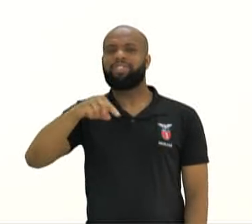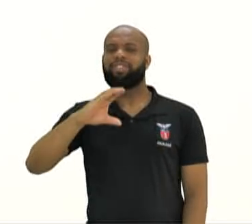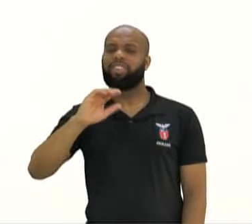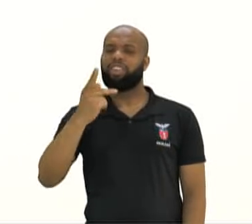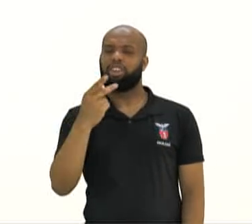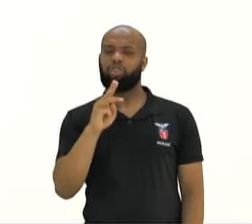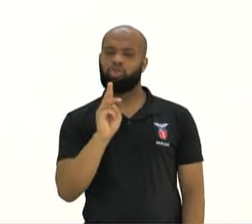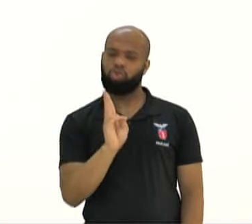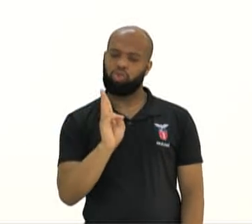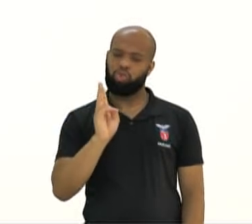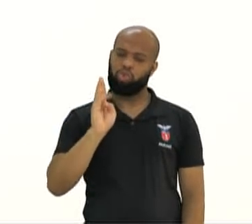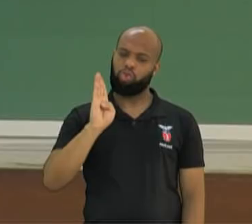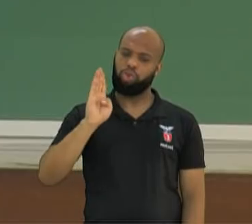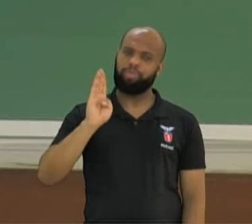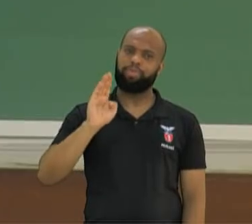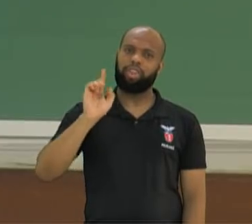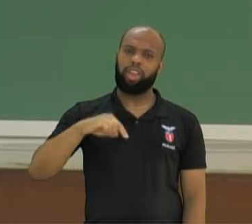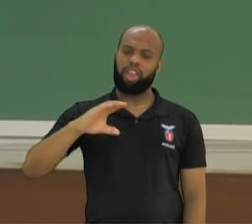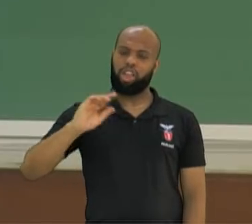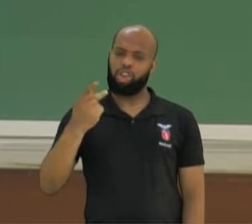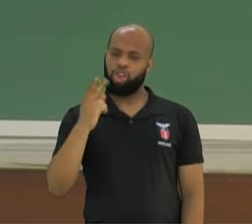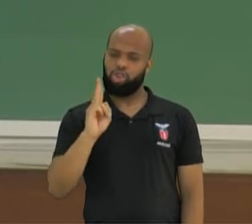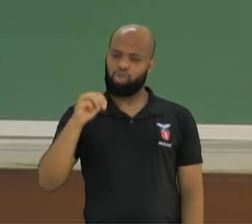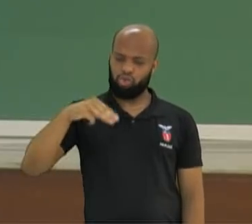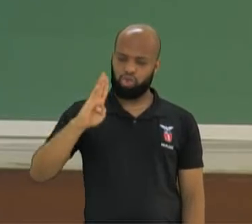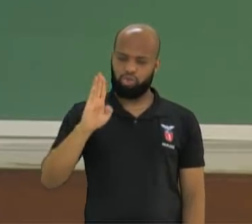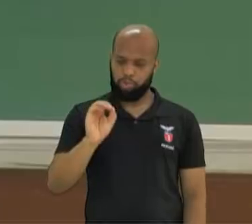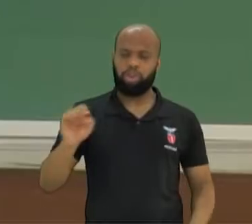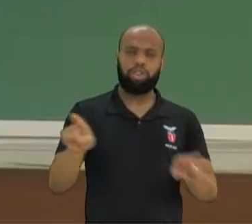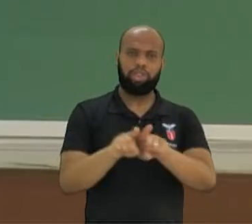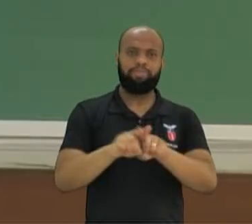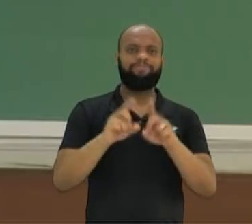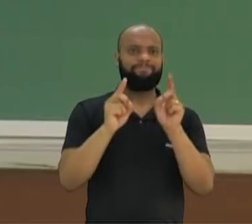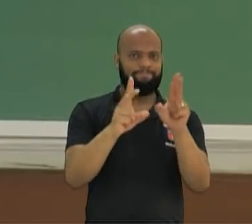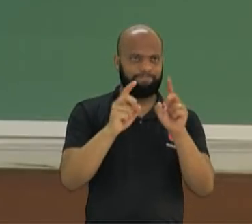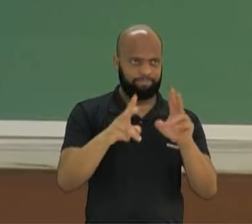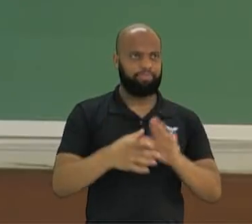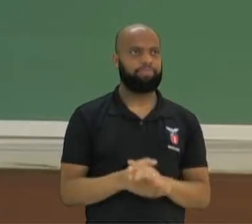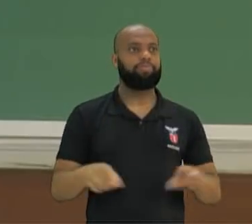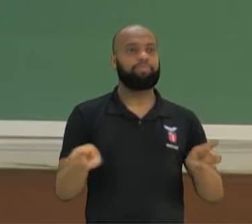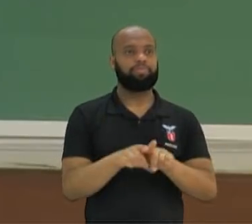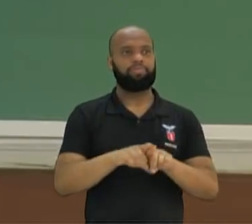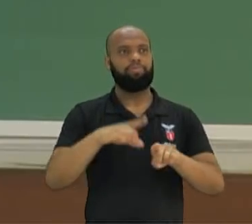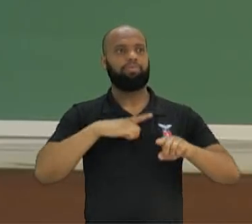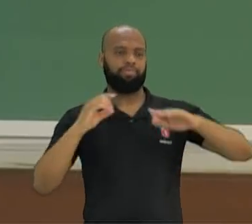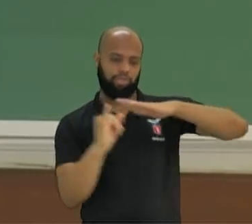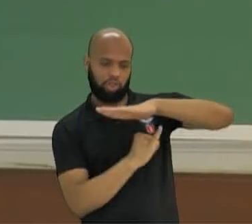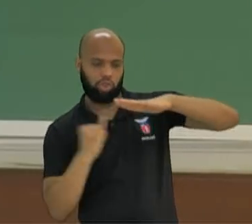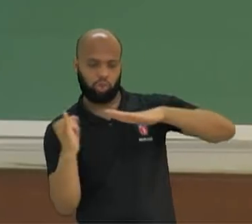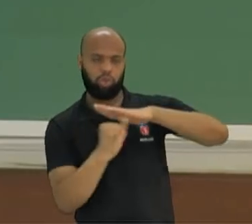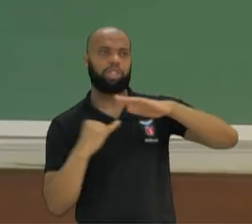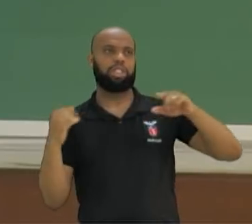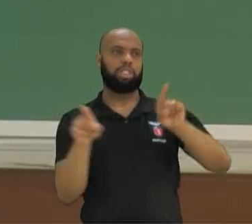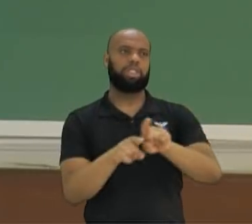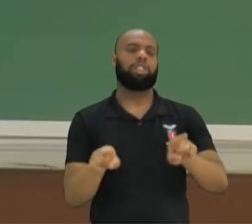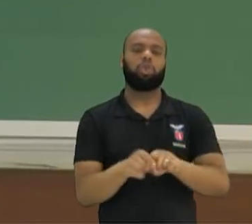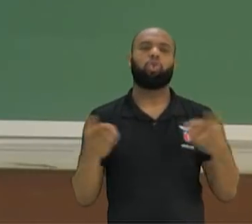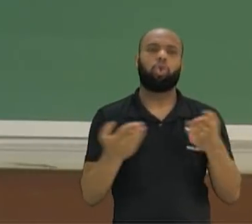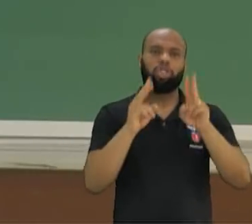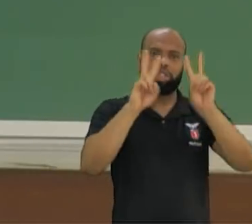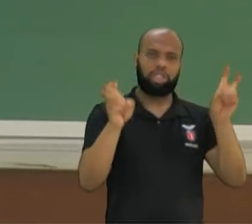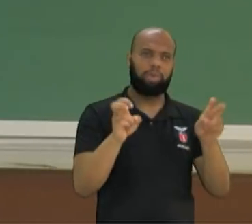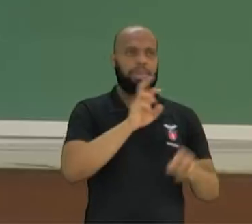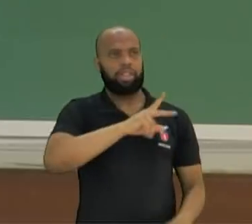inúmeros recursos minerais. Então nós temos aqui a parte industrial, aqui, né, que não é o tema da nossa aula, mas está